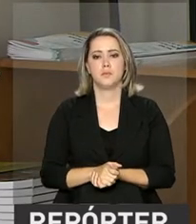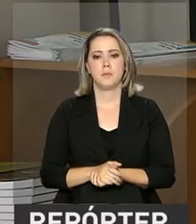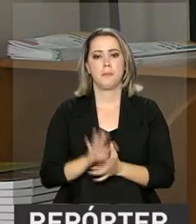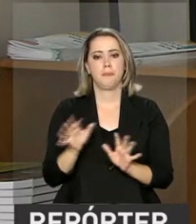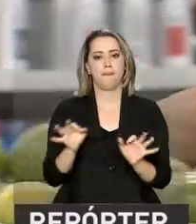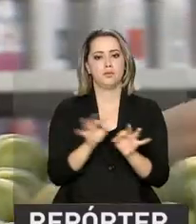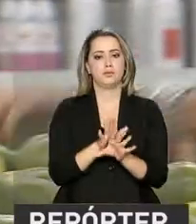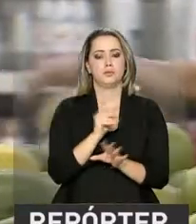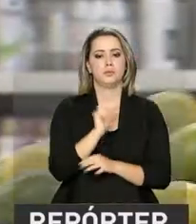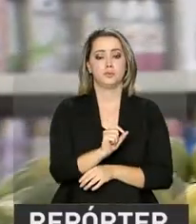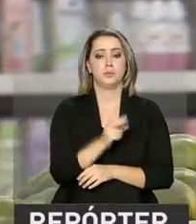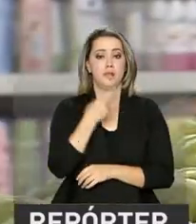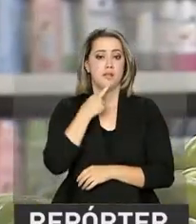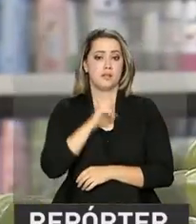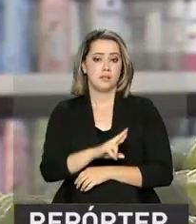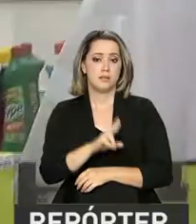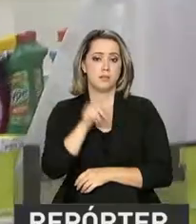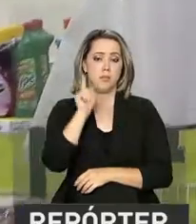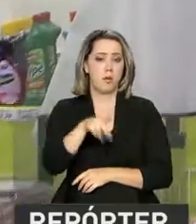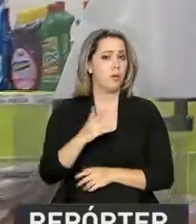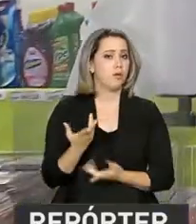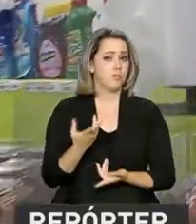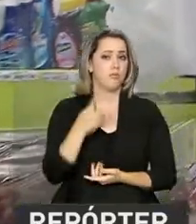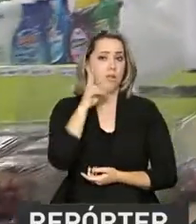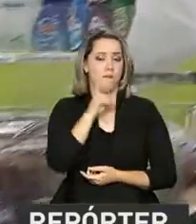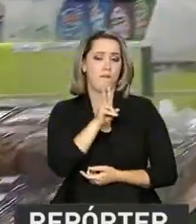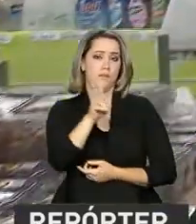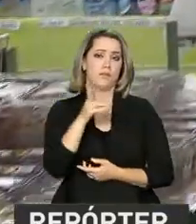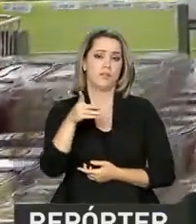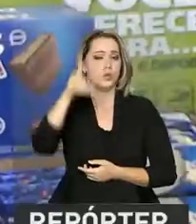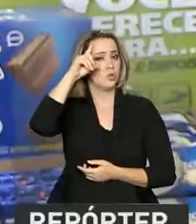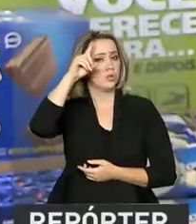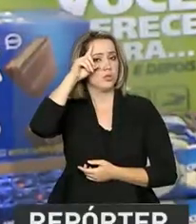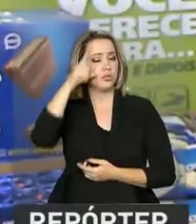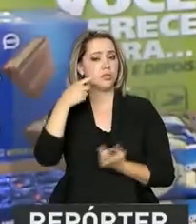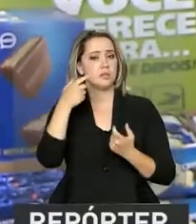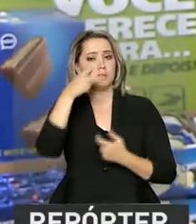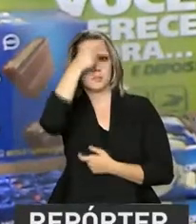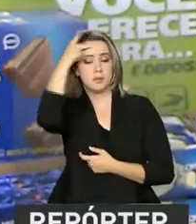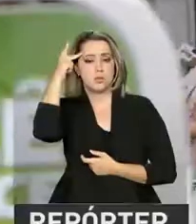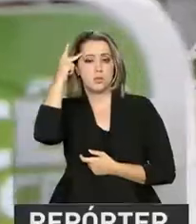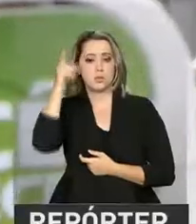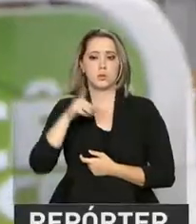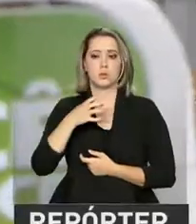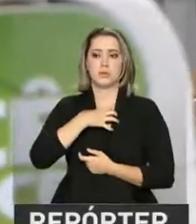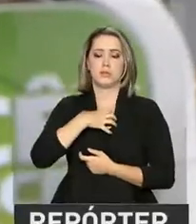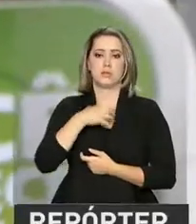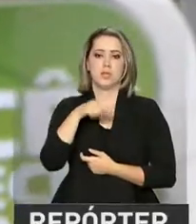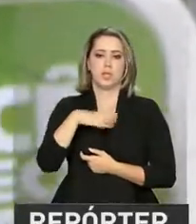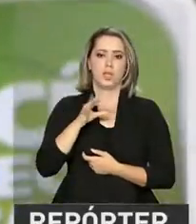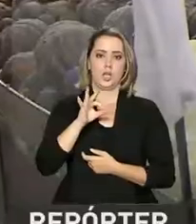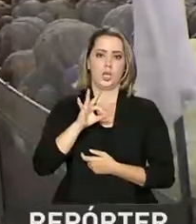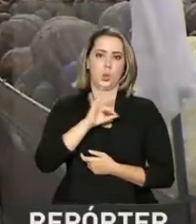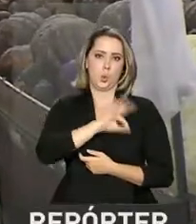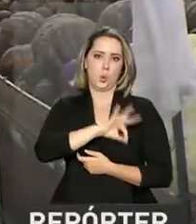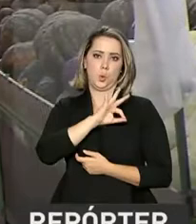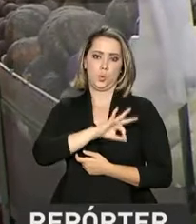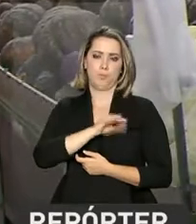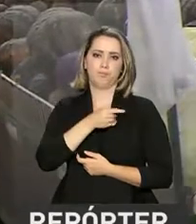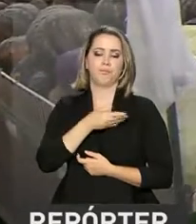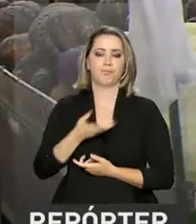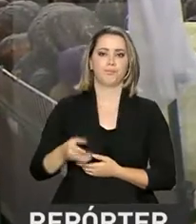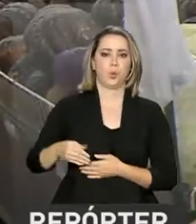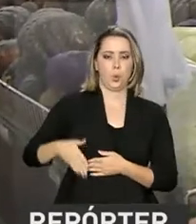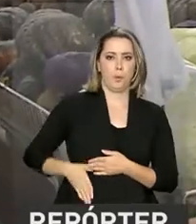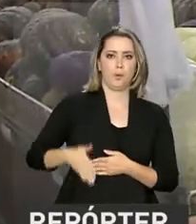resolvido os resultados passaram a ser vistos no dia a dia onde as pessoas mais sentem no bolso agora está